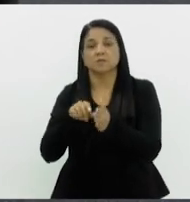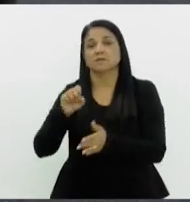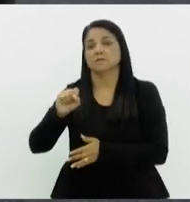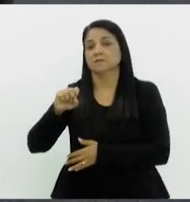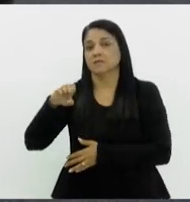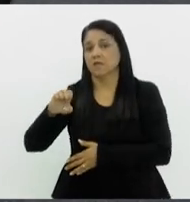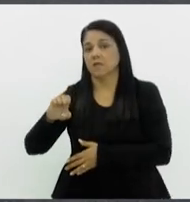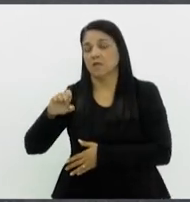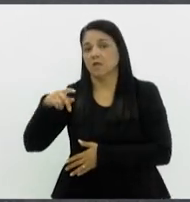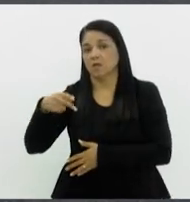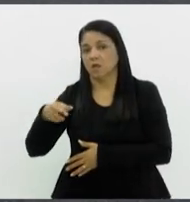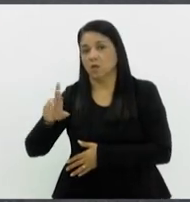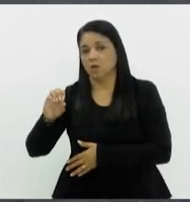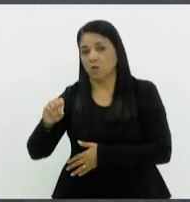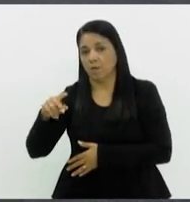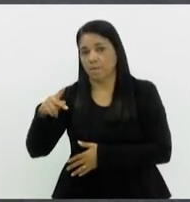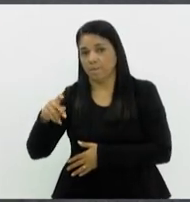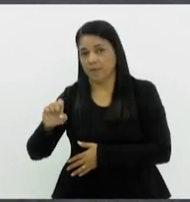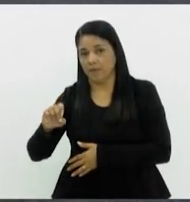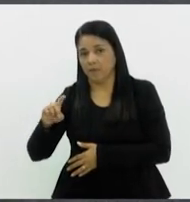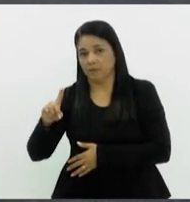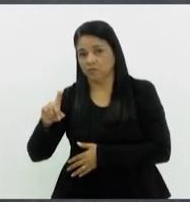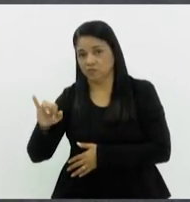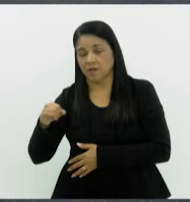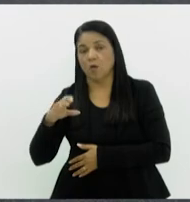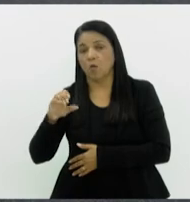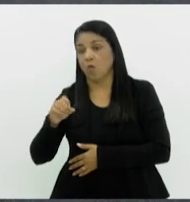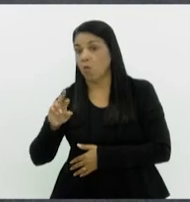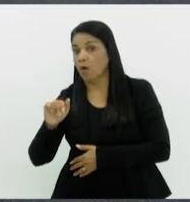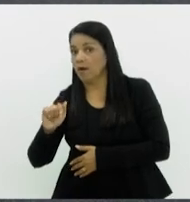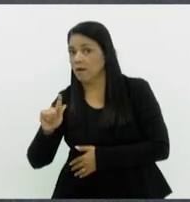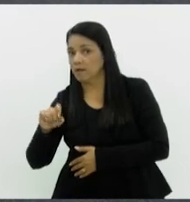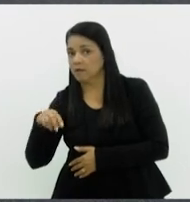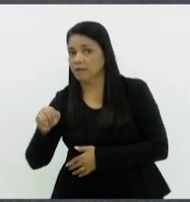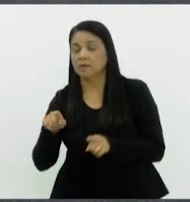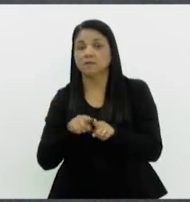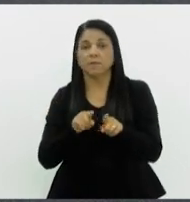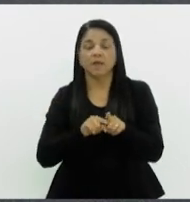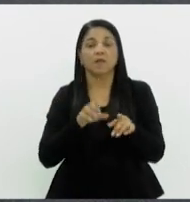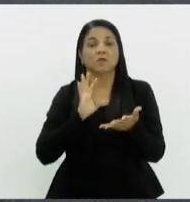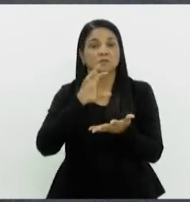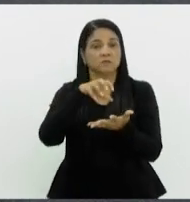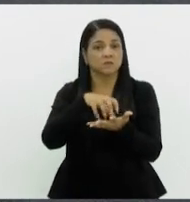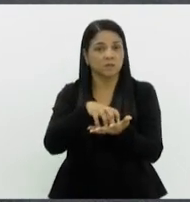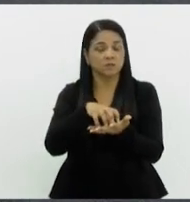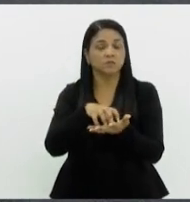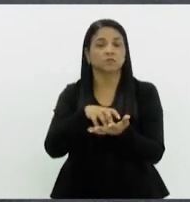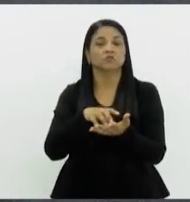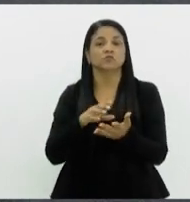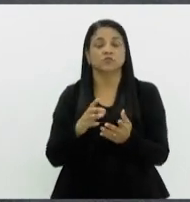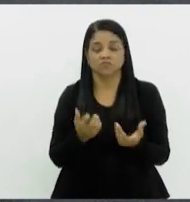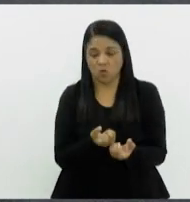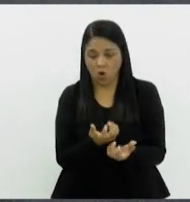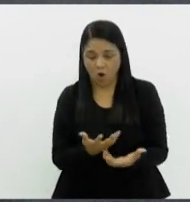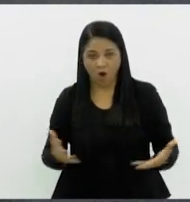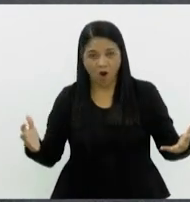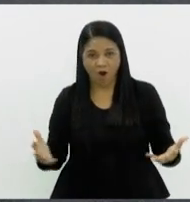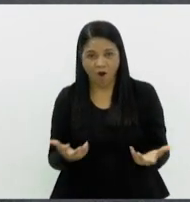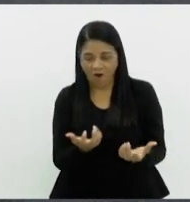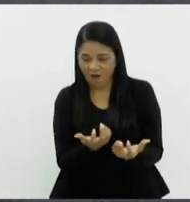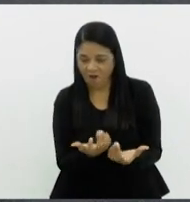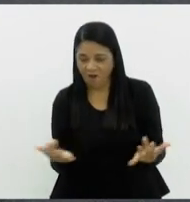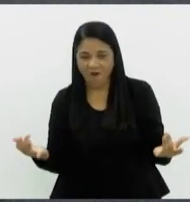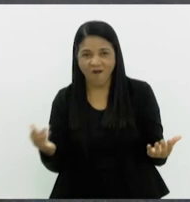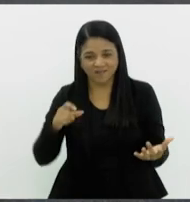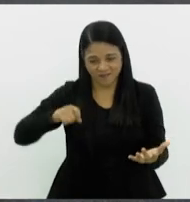Seropédica, possui o Centro Estadual de Pesquisa em Horticultura em Nova Friburgo, que inclusive Nova Friburgo